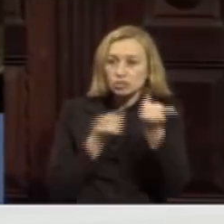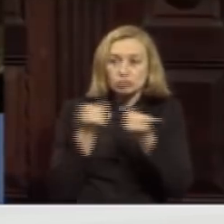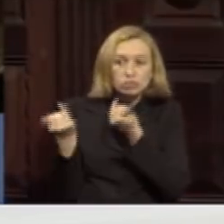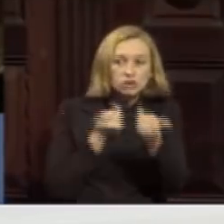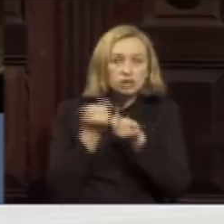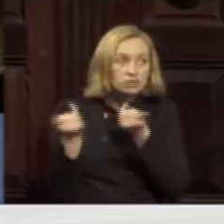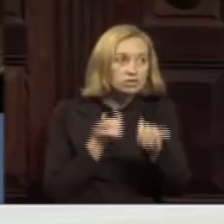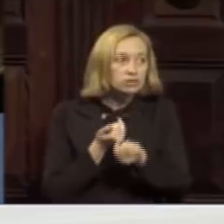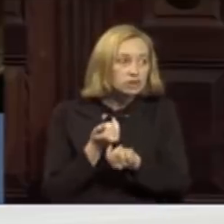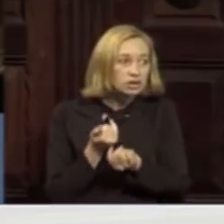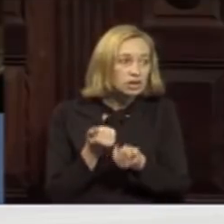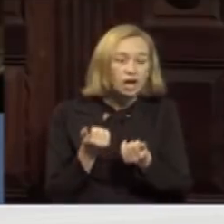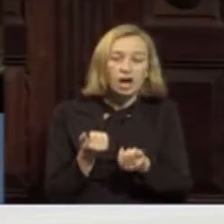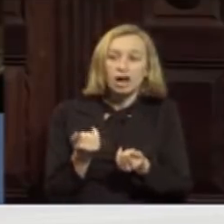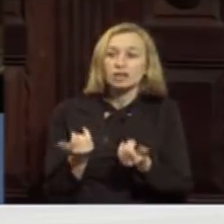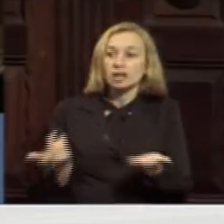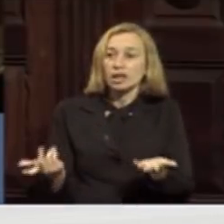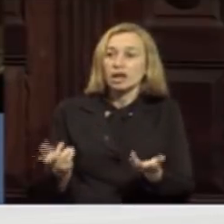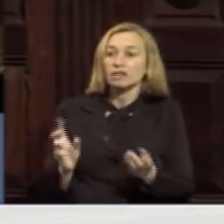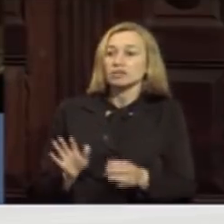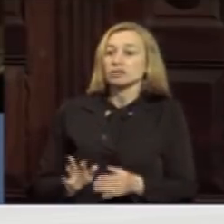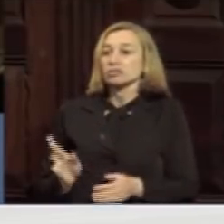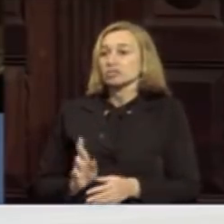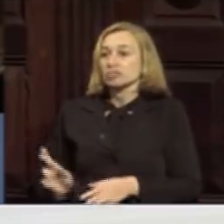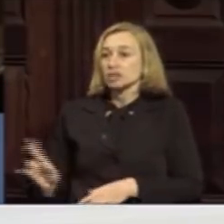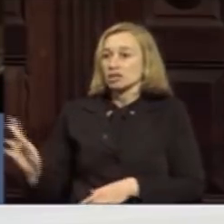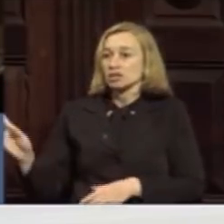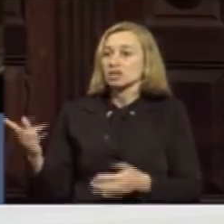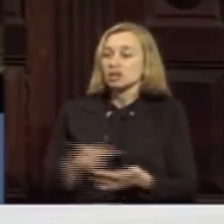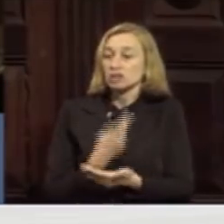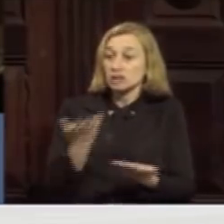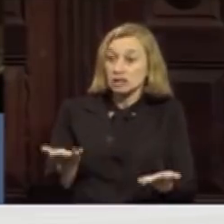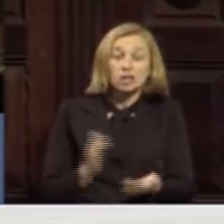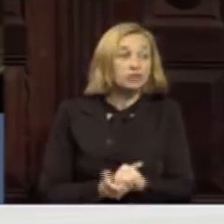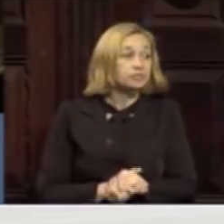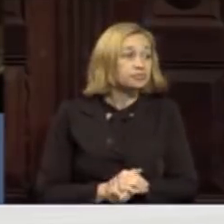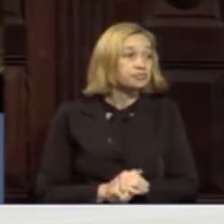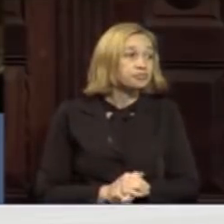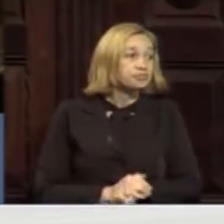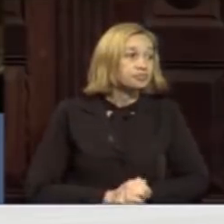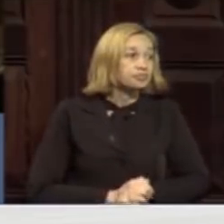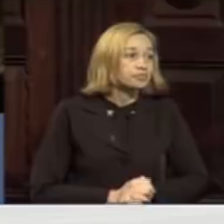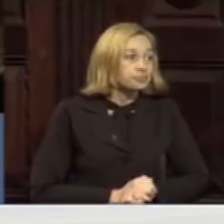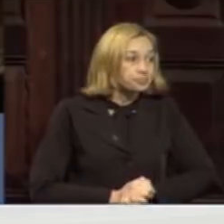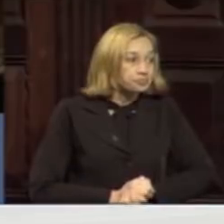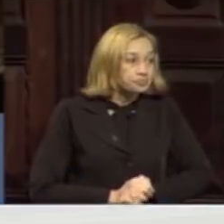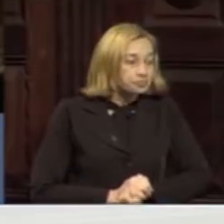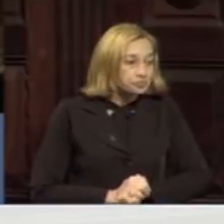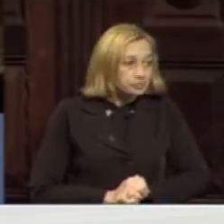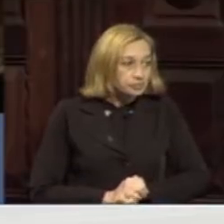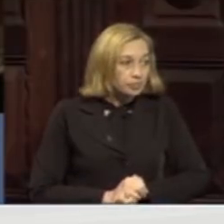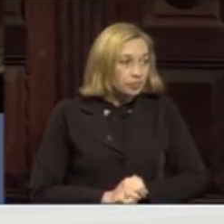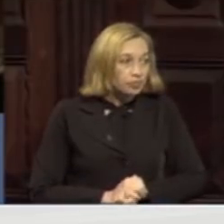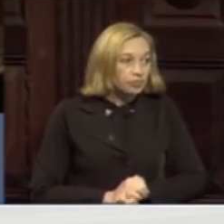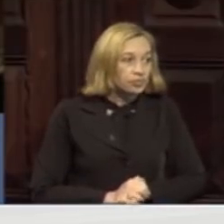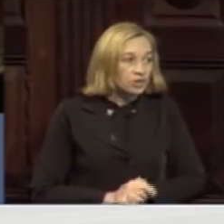forma de Comitê Popular da Verdade entrou em contato com a gente, e nós entramos em contato com o interventor general Braga